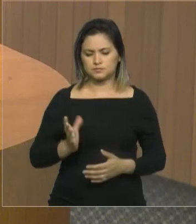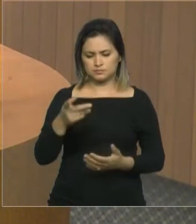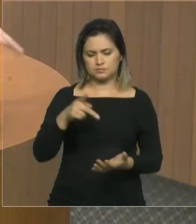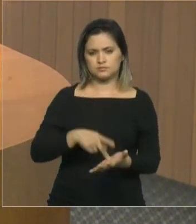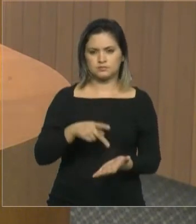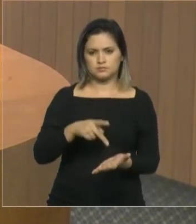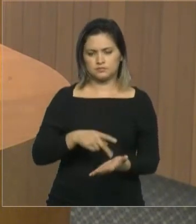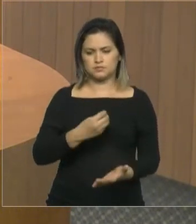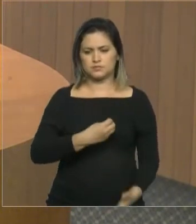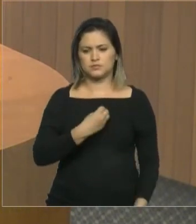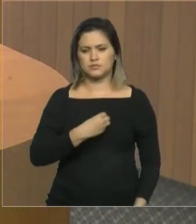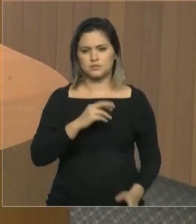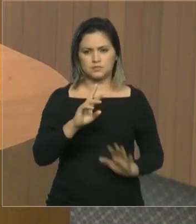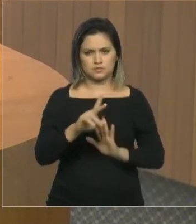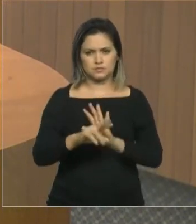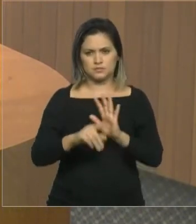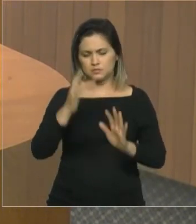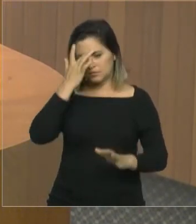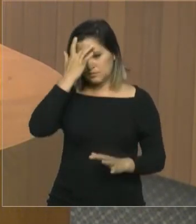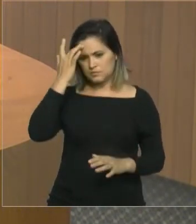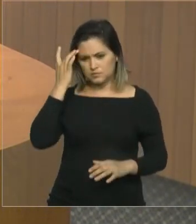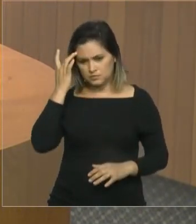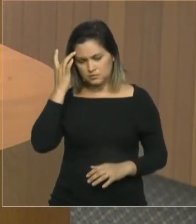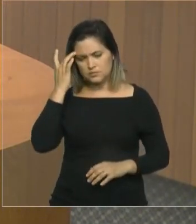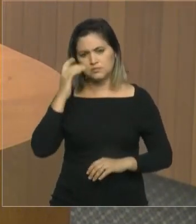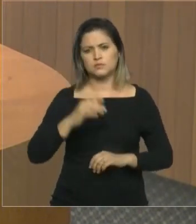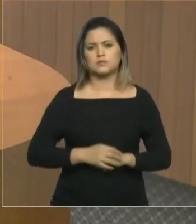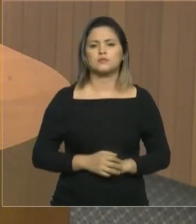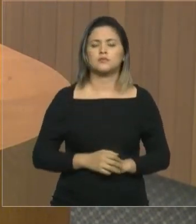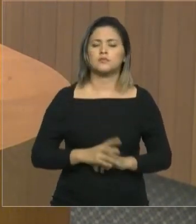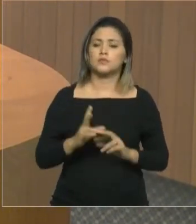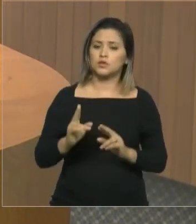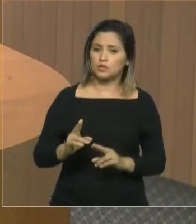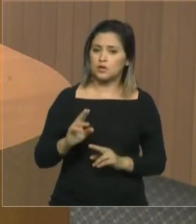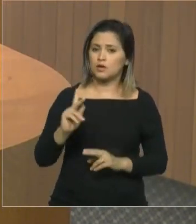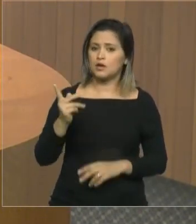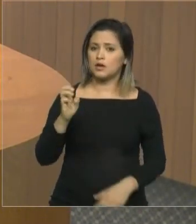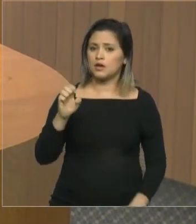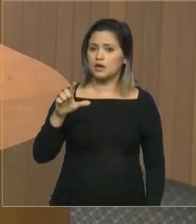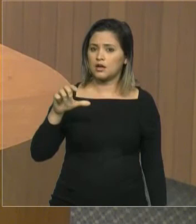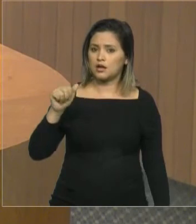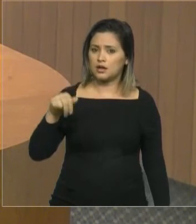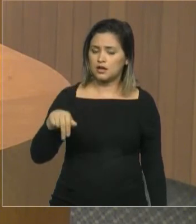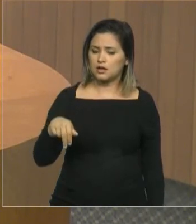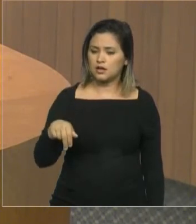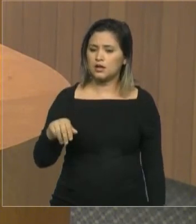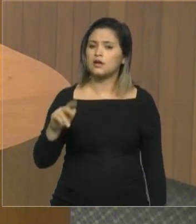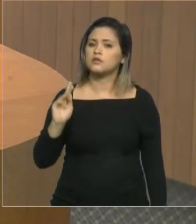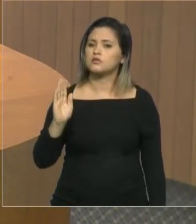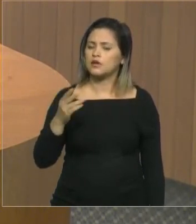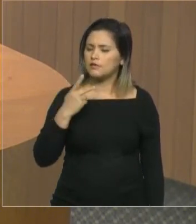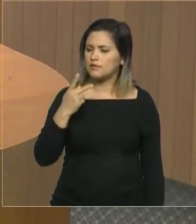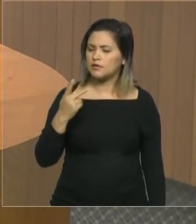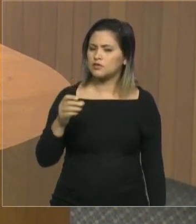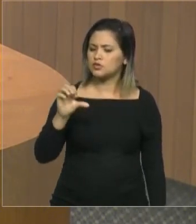de diversas pessoas, como a deputada doutora Helena colocou, 90 pessoas aguardando na fila, que não